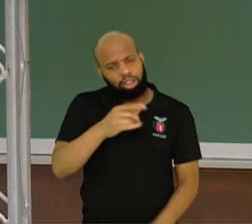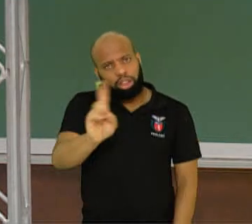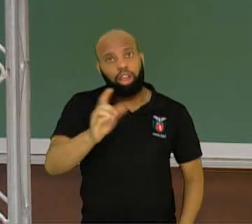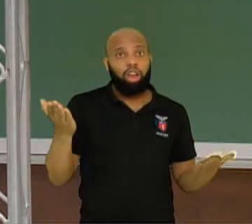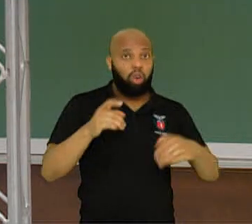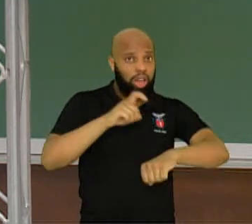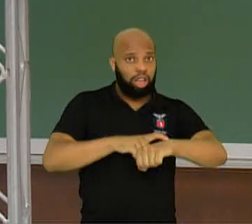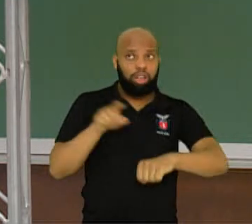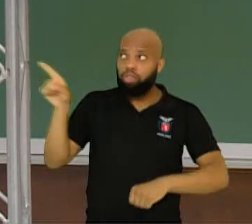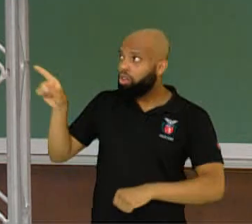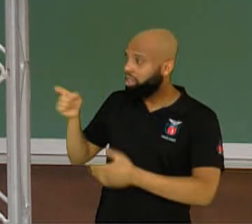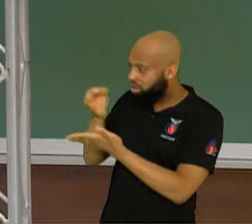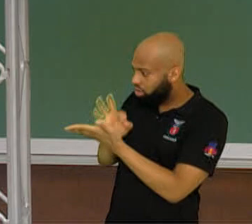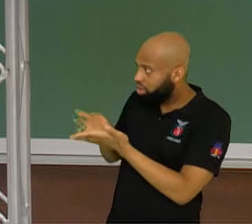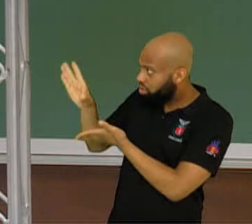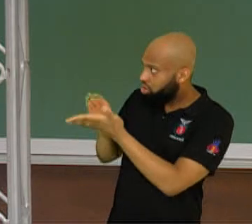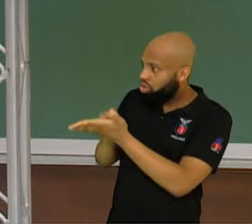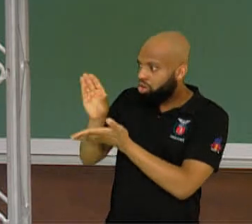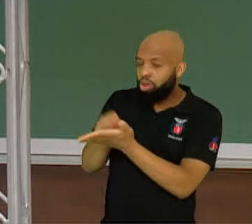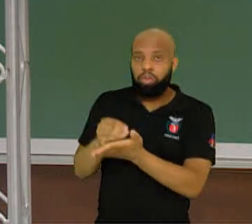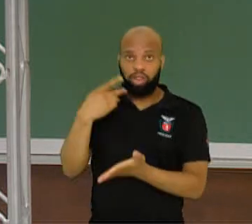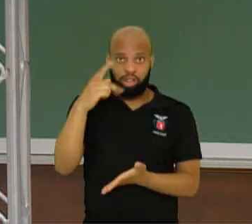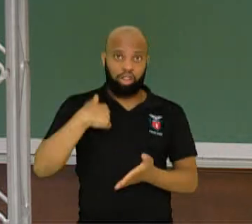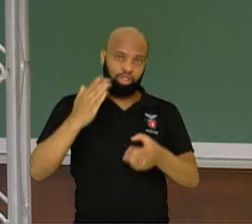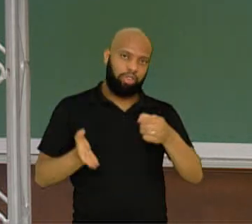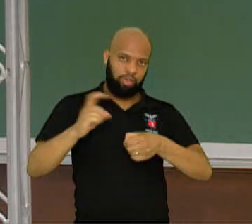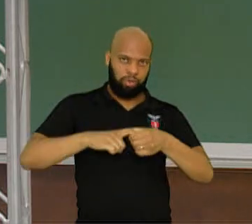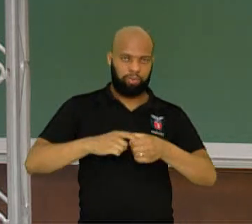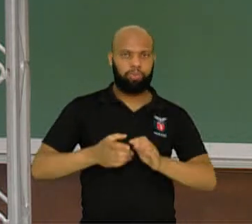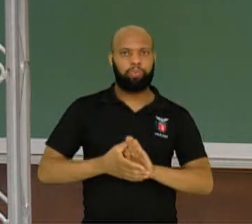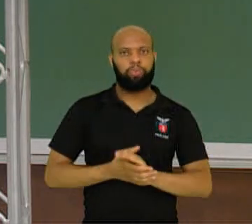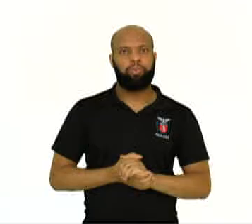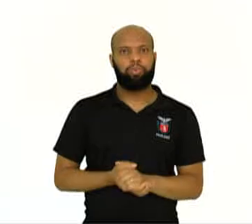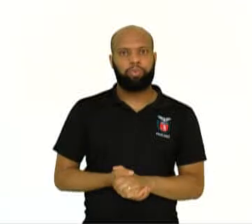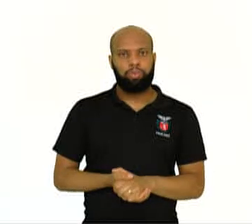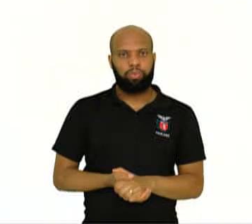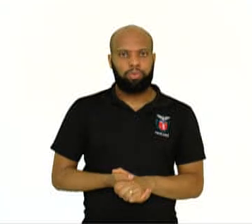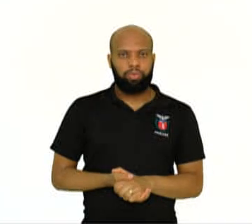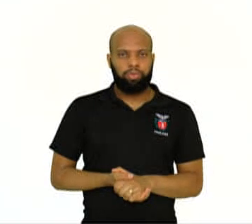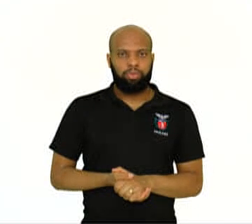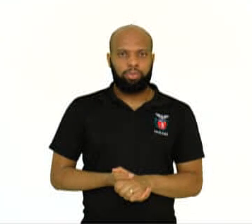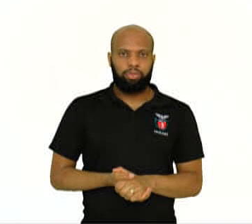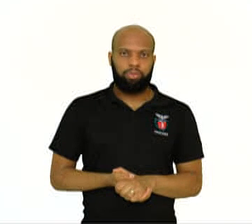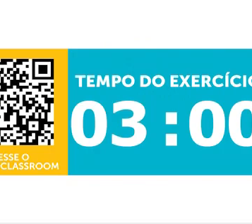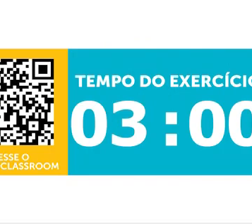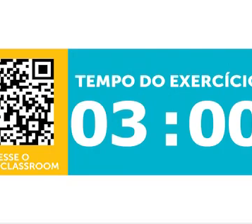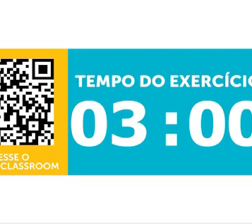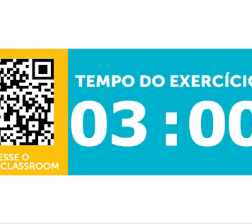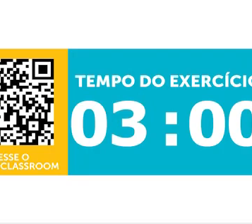vou dar um tempinho para você corrigir, para você copiar e eu já volto para a gente começar a nossa aula de hoje.